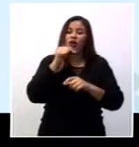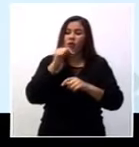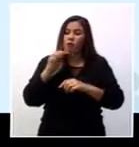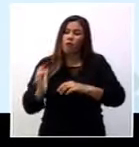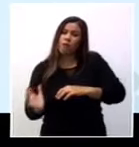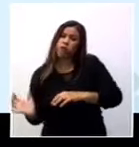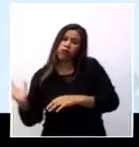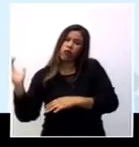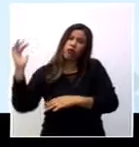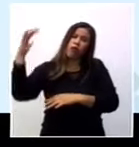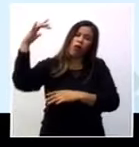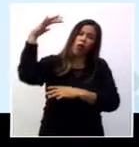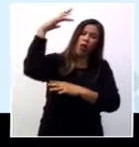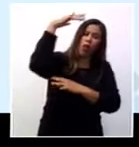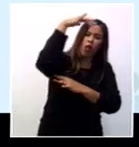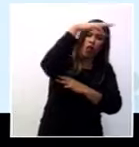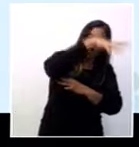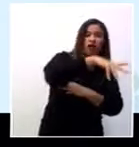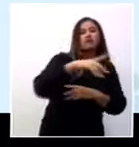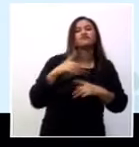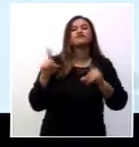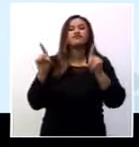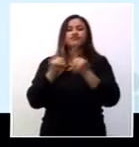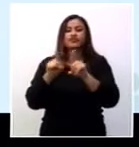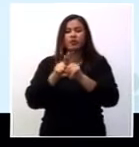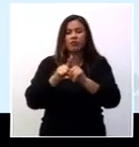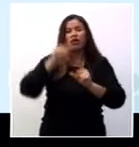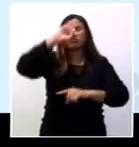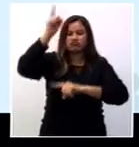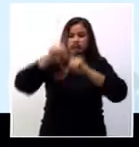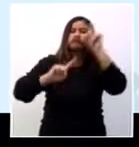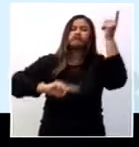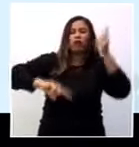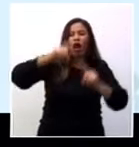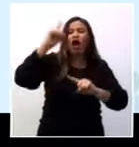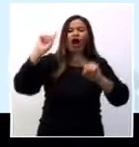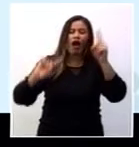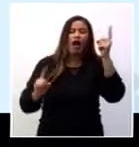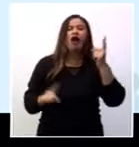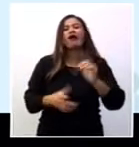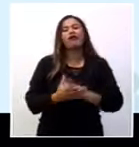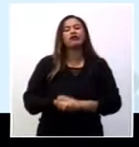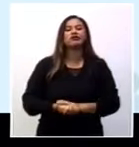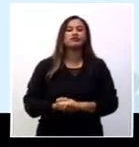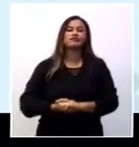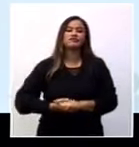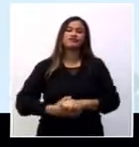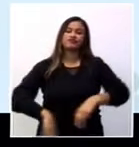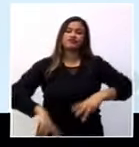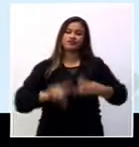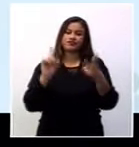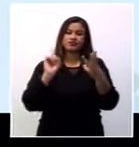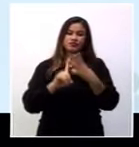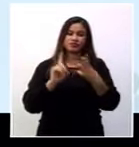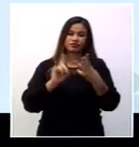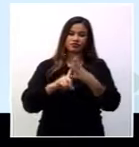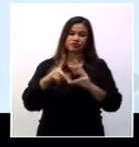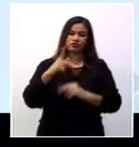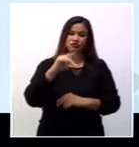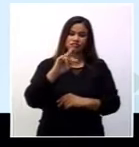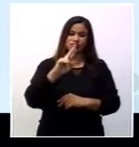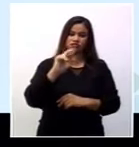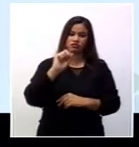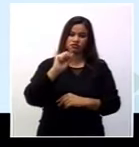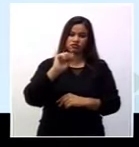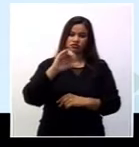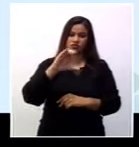aos deslizamentos, também a questão de raios. E quando a gente vai já para a terceira imagem de Piracicaba,